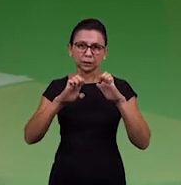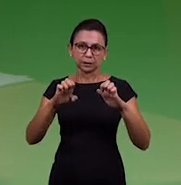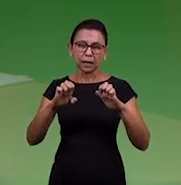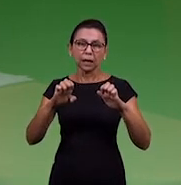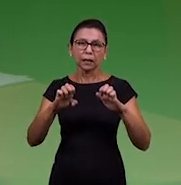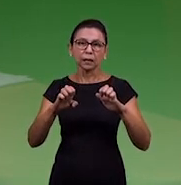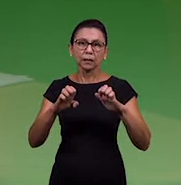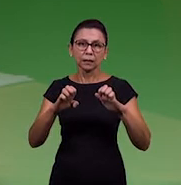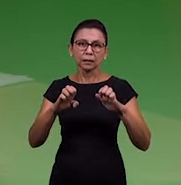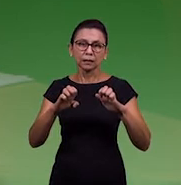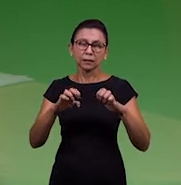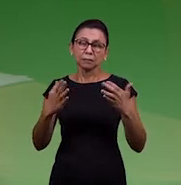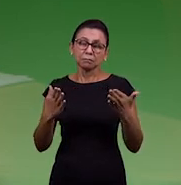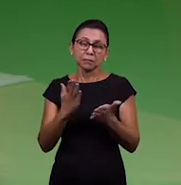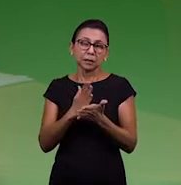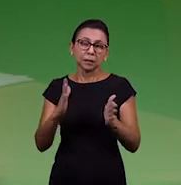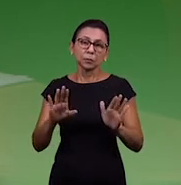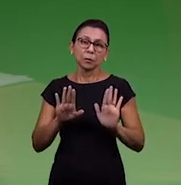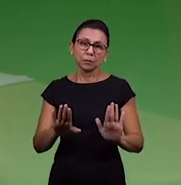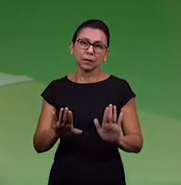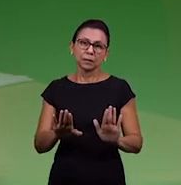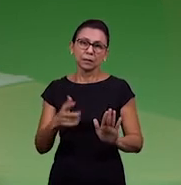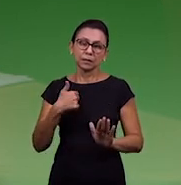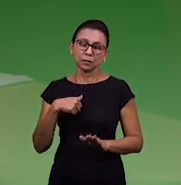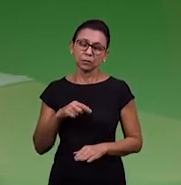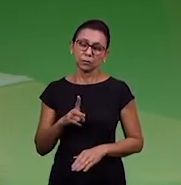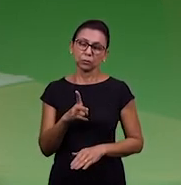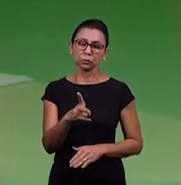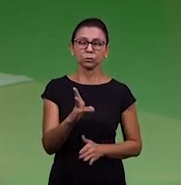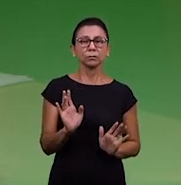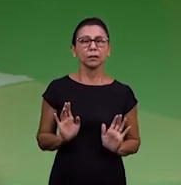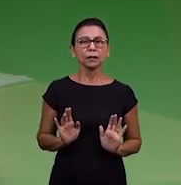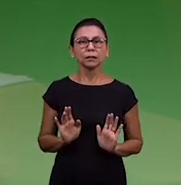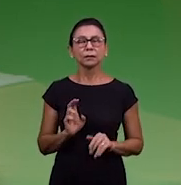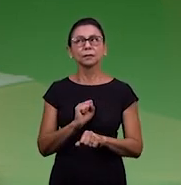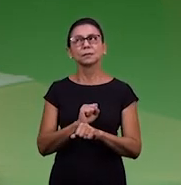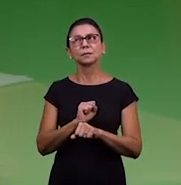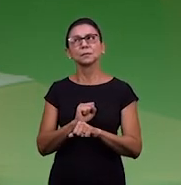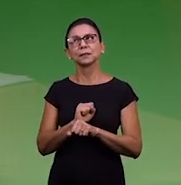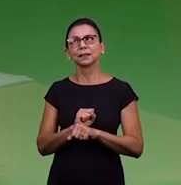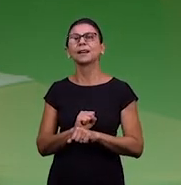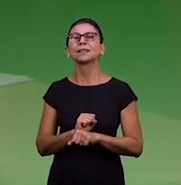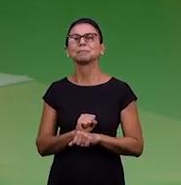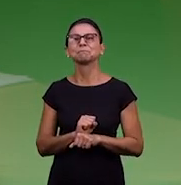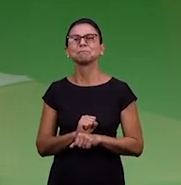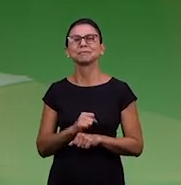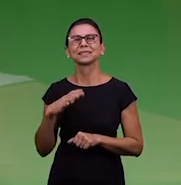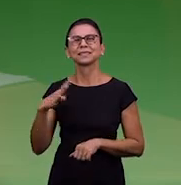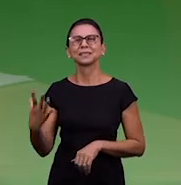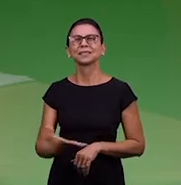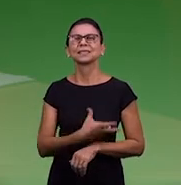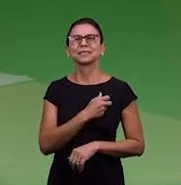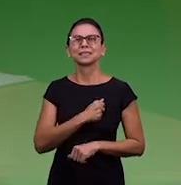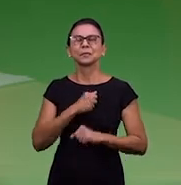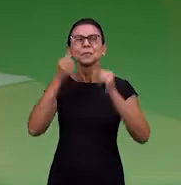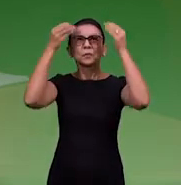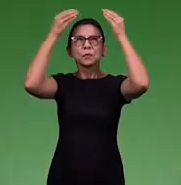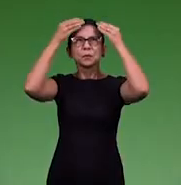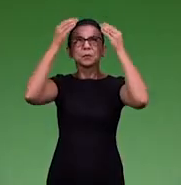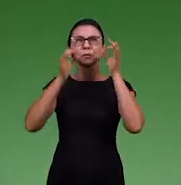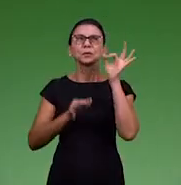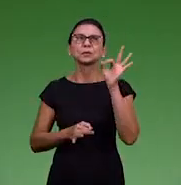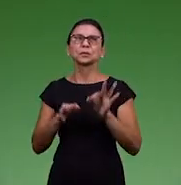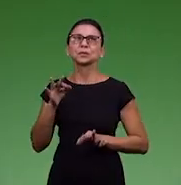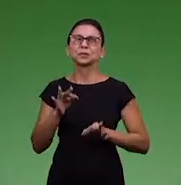A carreira minha teve um tempo, mas agora eu continuo. Então ele diz, olha, agora só estou aguardando a coroa da justiça, só estou esperando